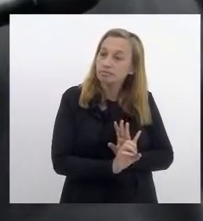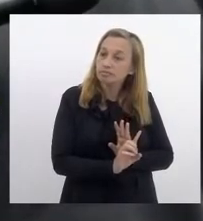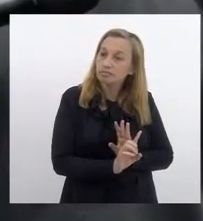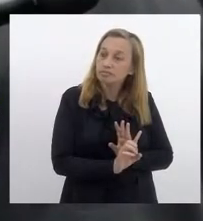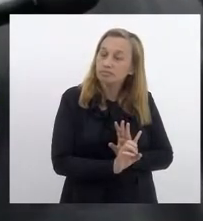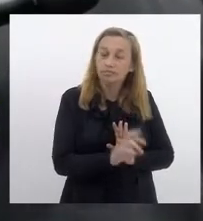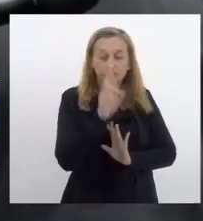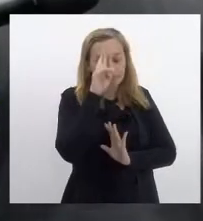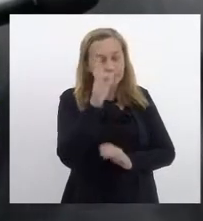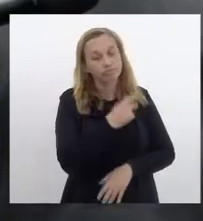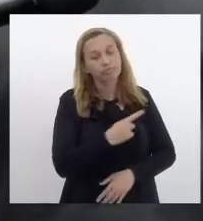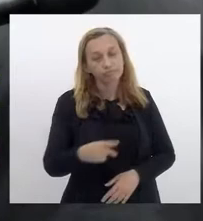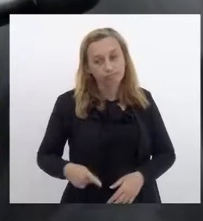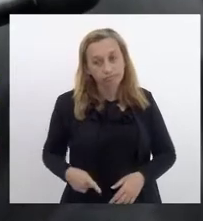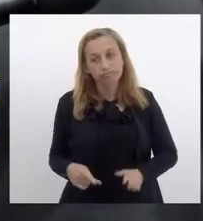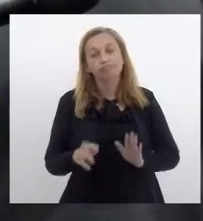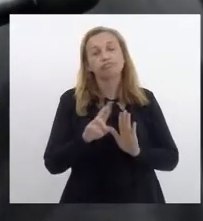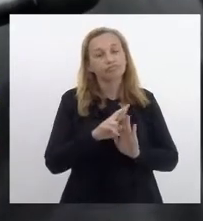senhor presidente,